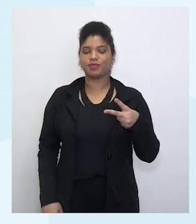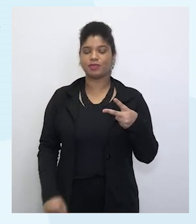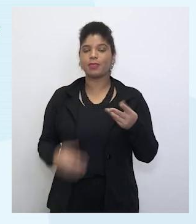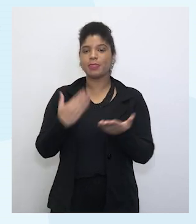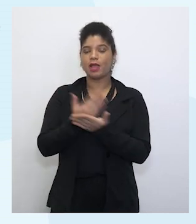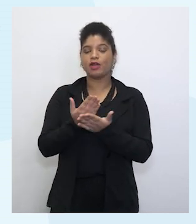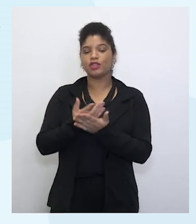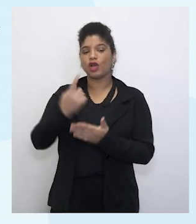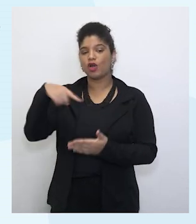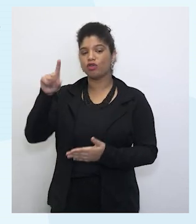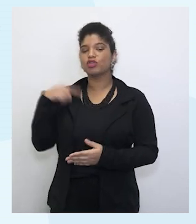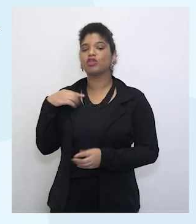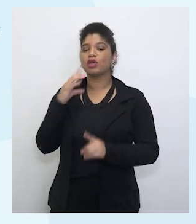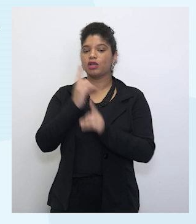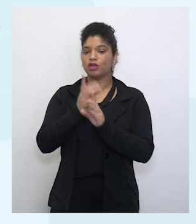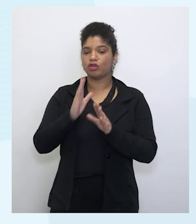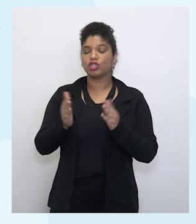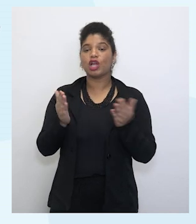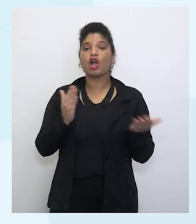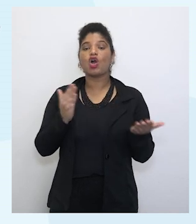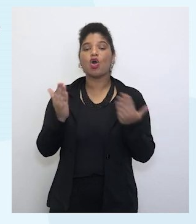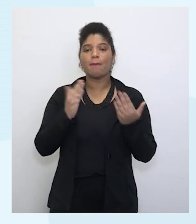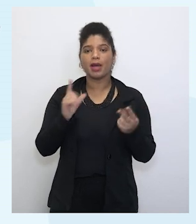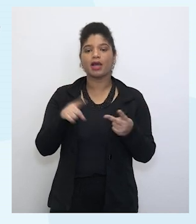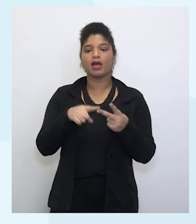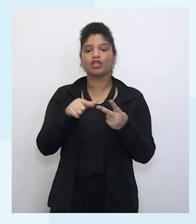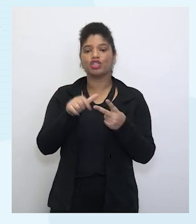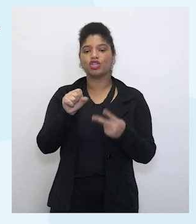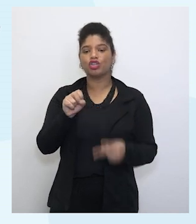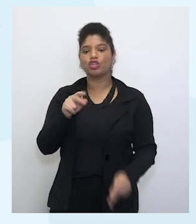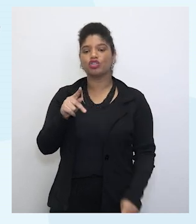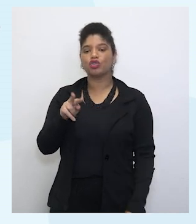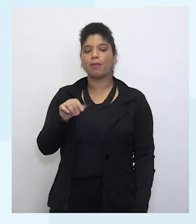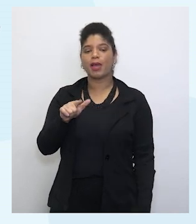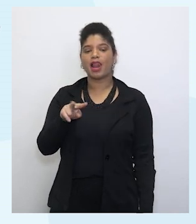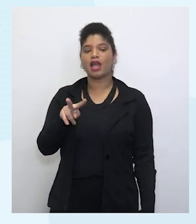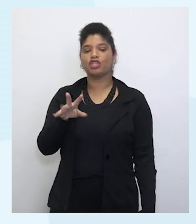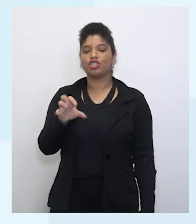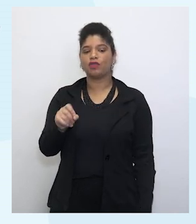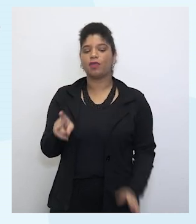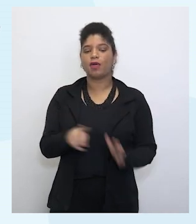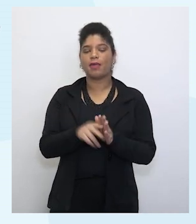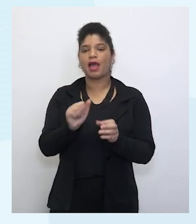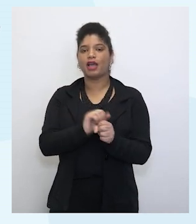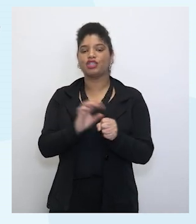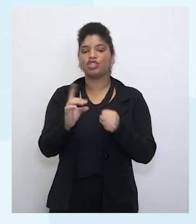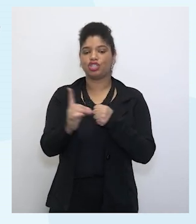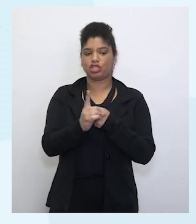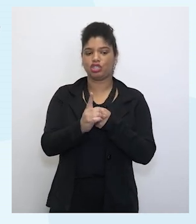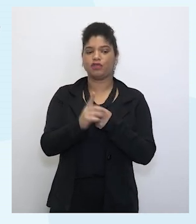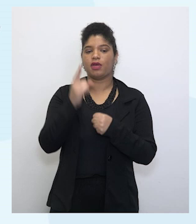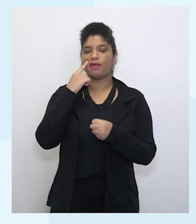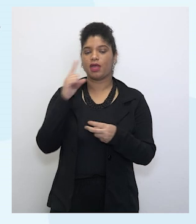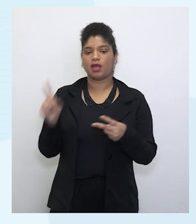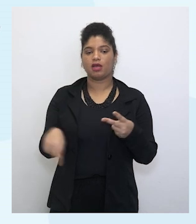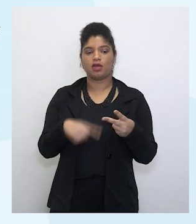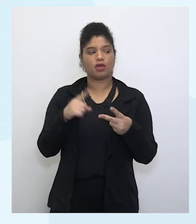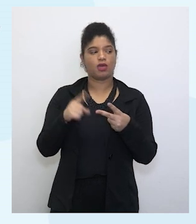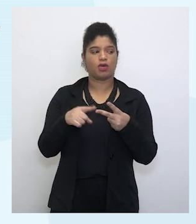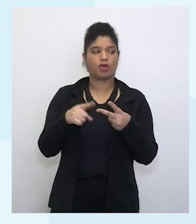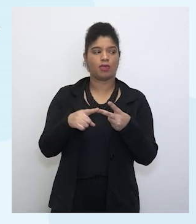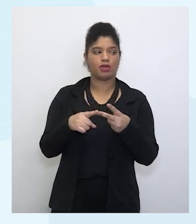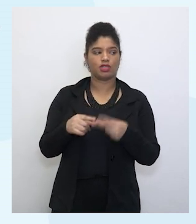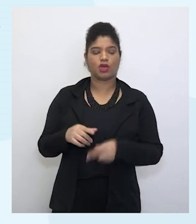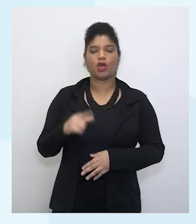nós identificamos o uso do comparativo e as formas do superlativo dos adjetivos. And we understood the aspects